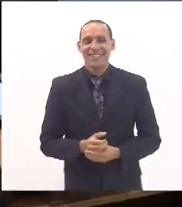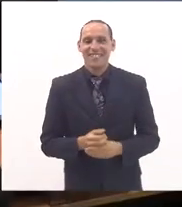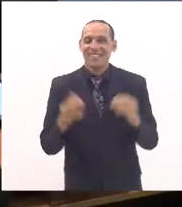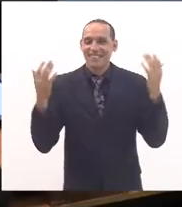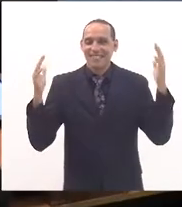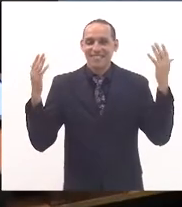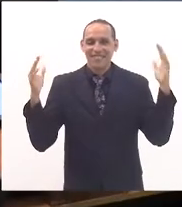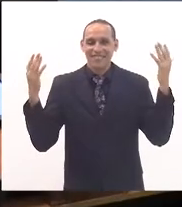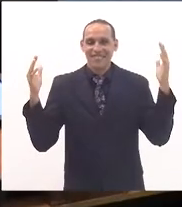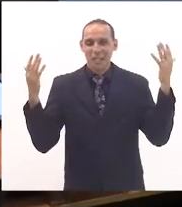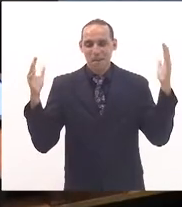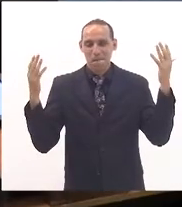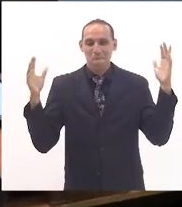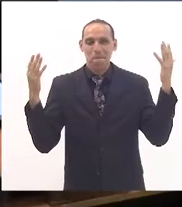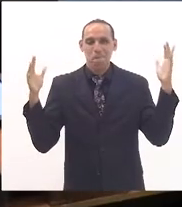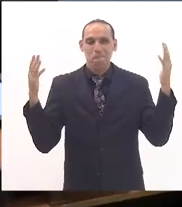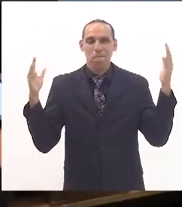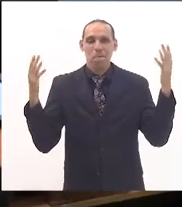E aí